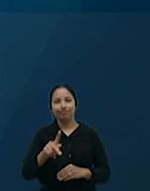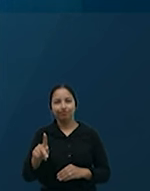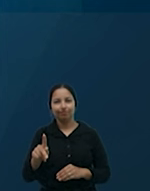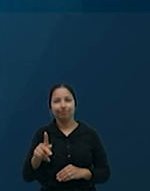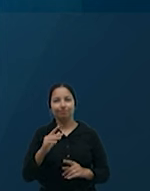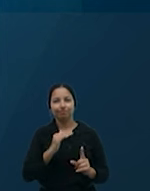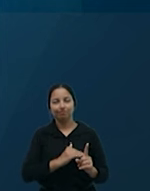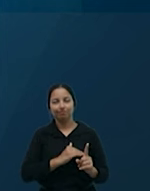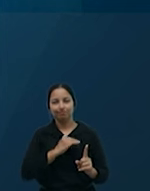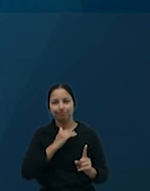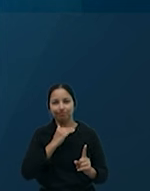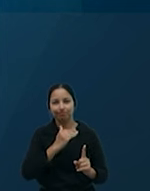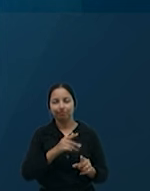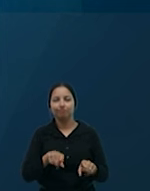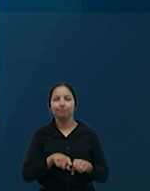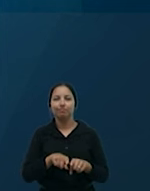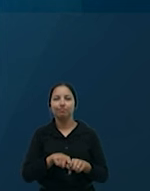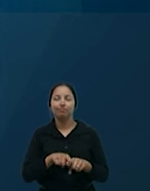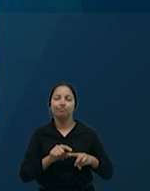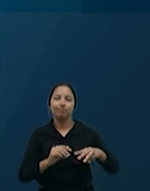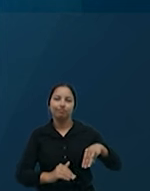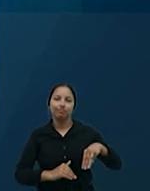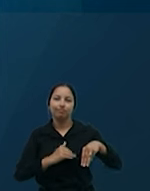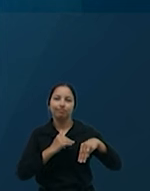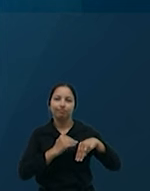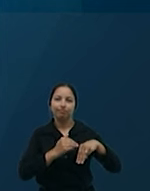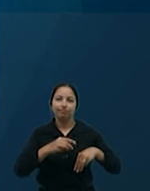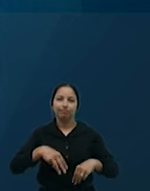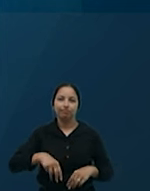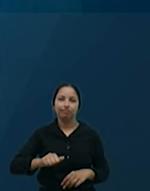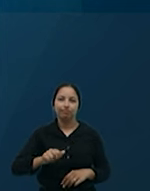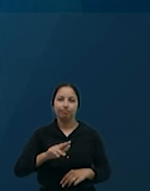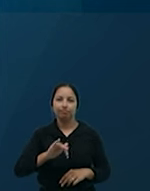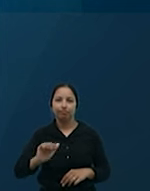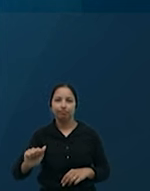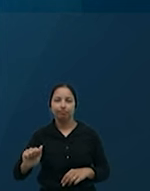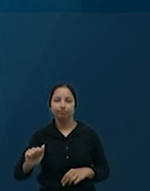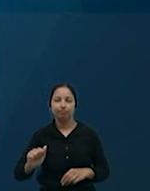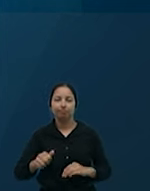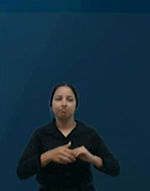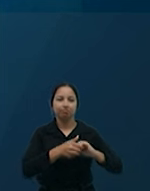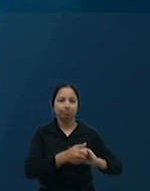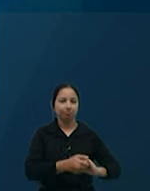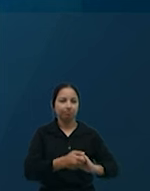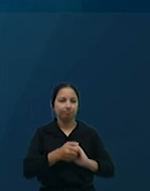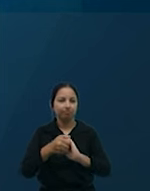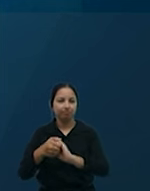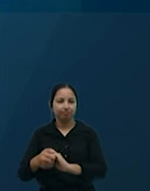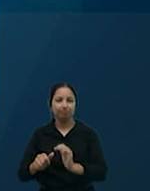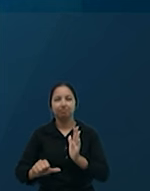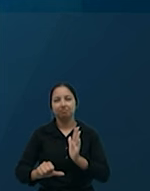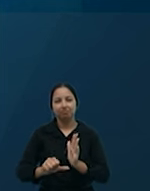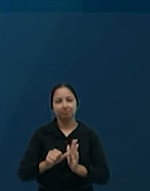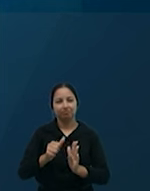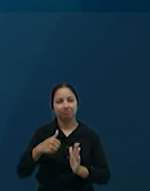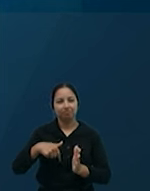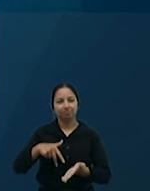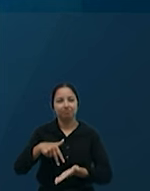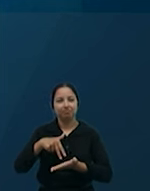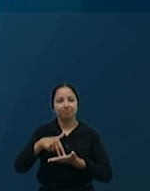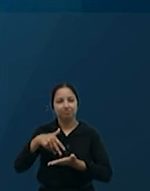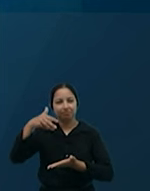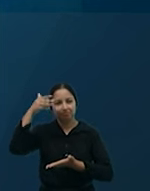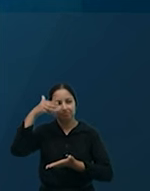excelentíssima senhora ministra Maria Tereza, a quem eu cumprimento, que é a primeira vez, que eu fico muito feliz de ter mais uma